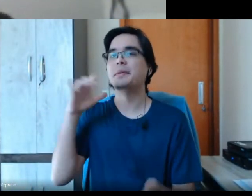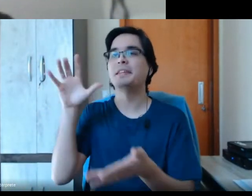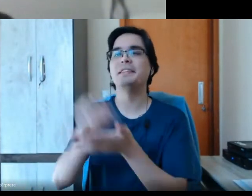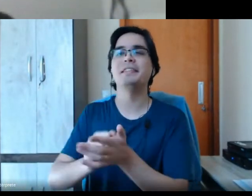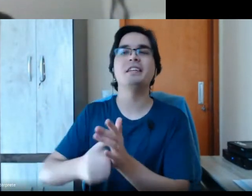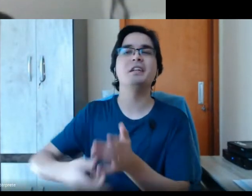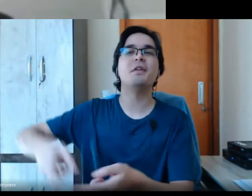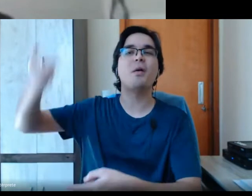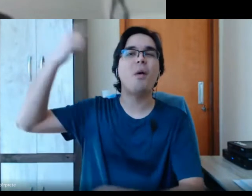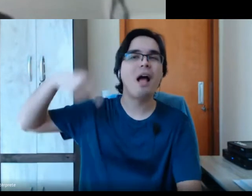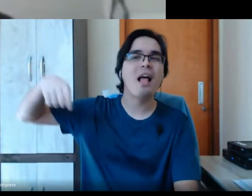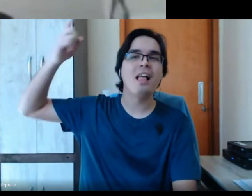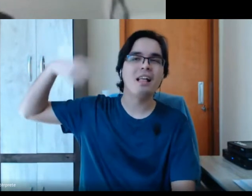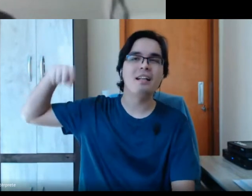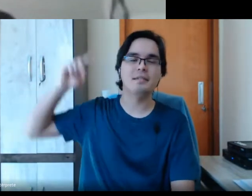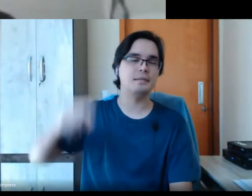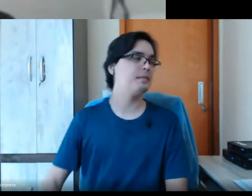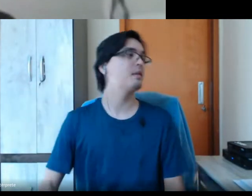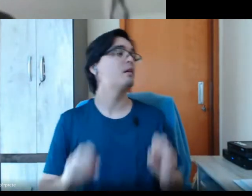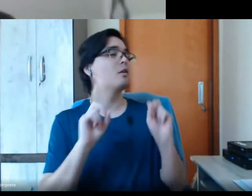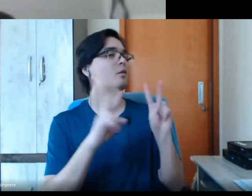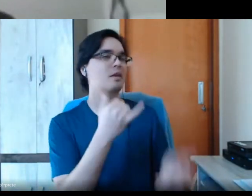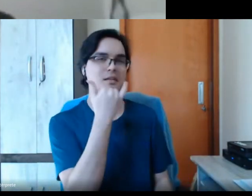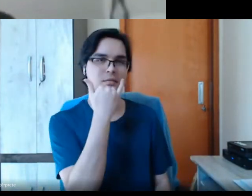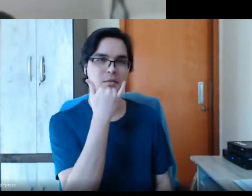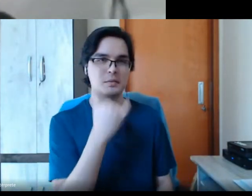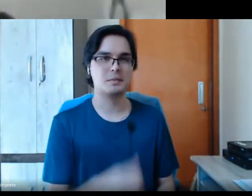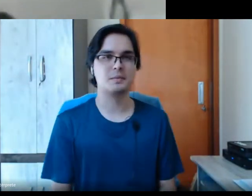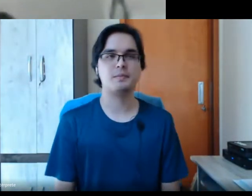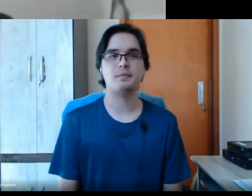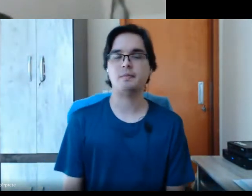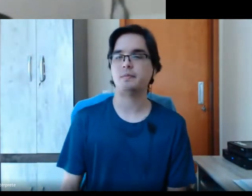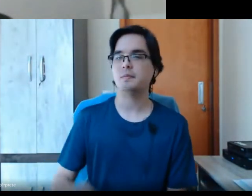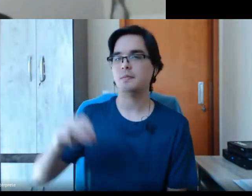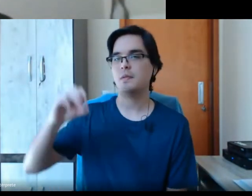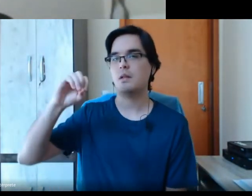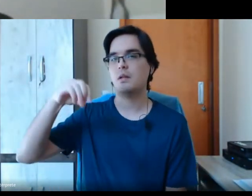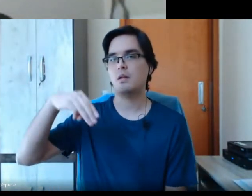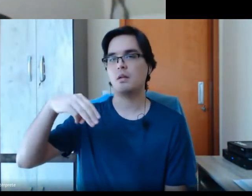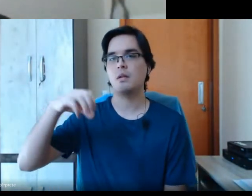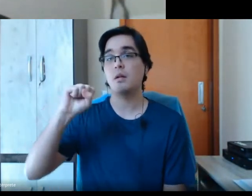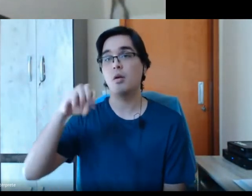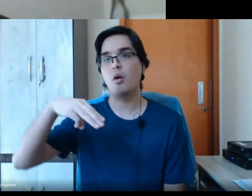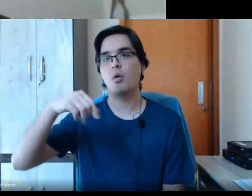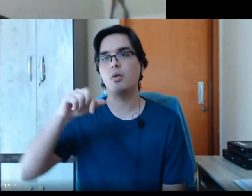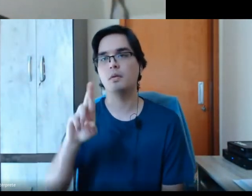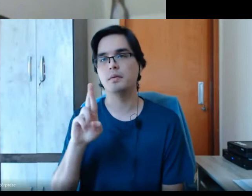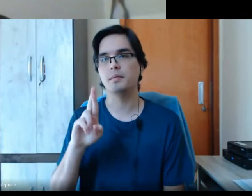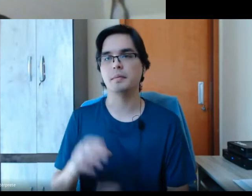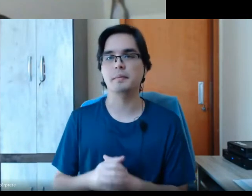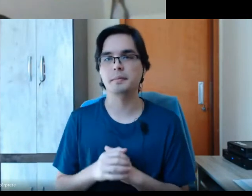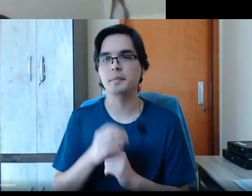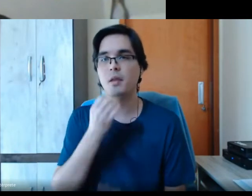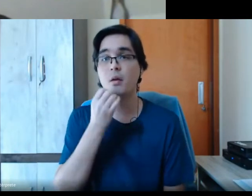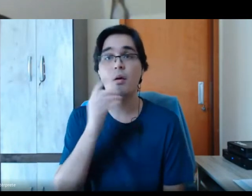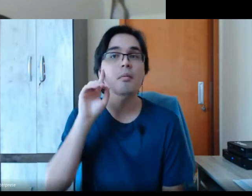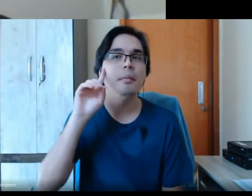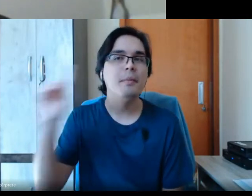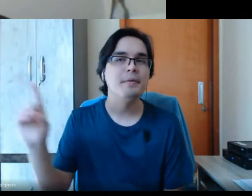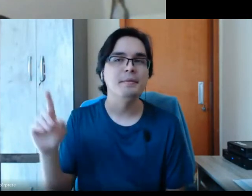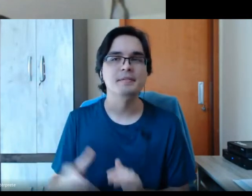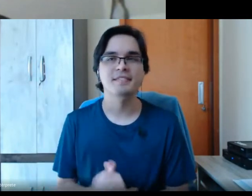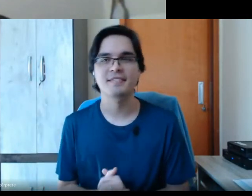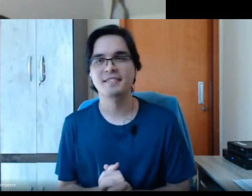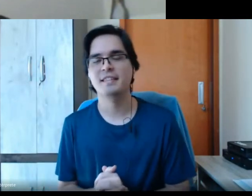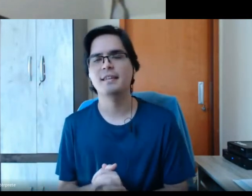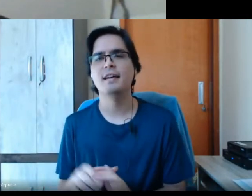só para a gente pensar junto, em termos de aprendizagem, em termos de não cansar nem professor, nem o aluno, o que, que vocês